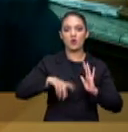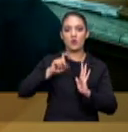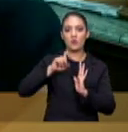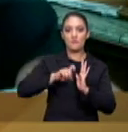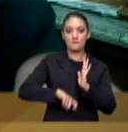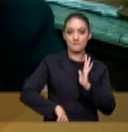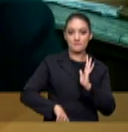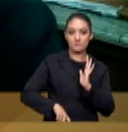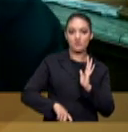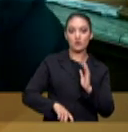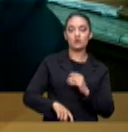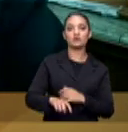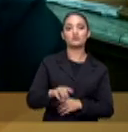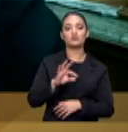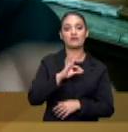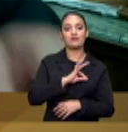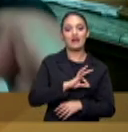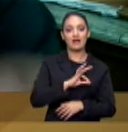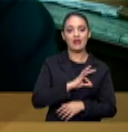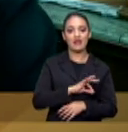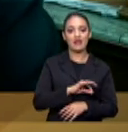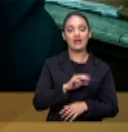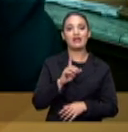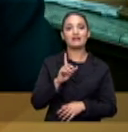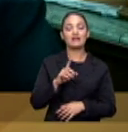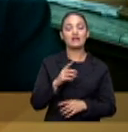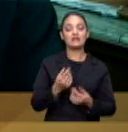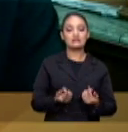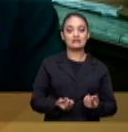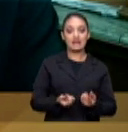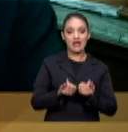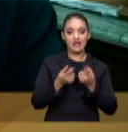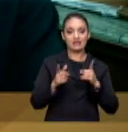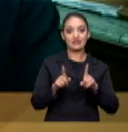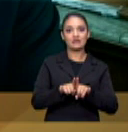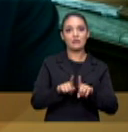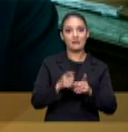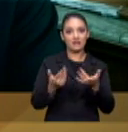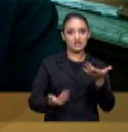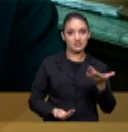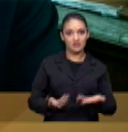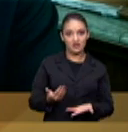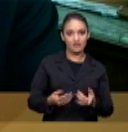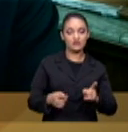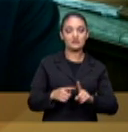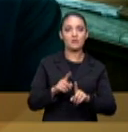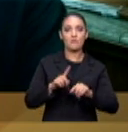renda, considerados bens e serviços.